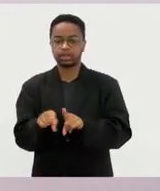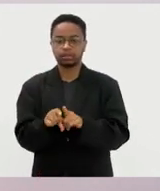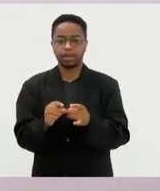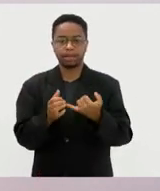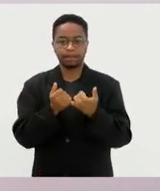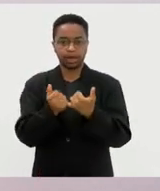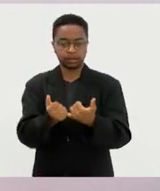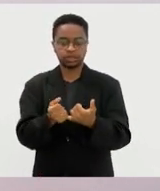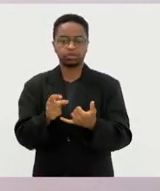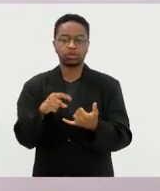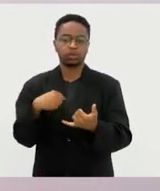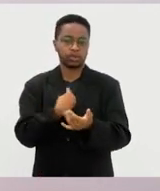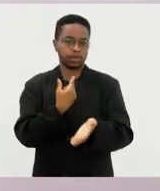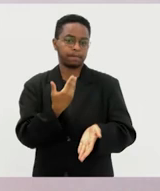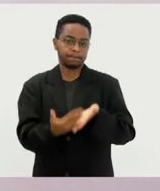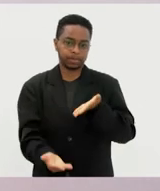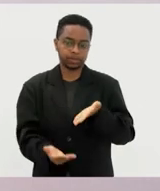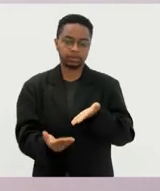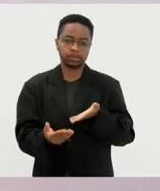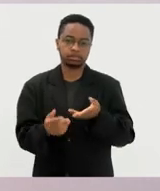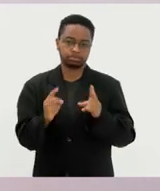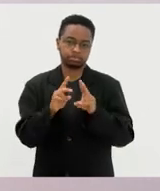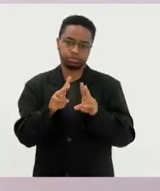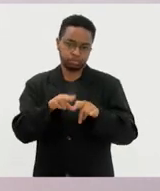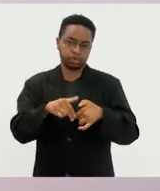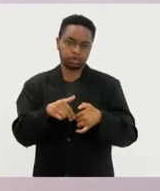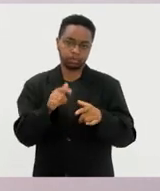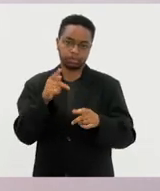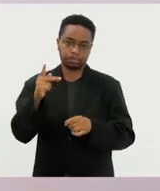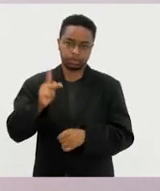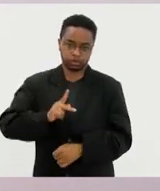Patrimoniais, nós temos aqui uma perda, basicamente aqui é a questão do petróleo.